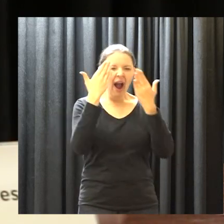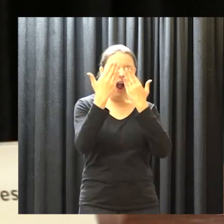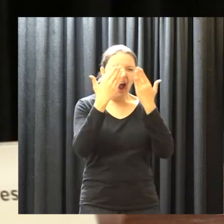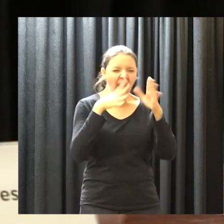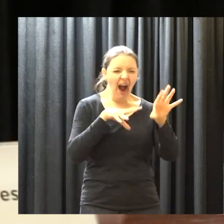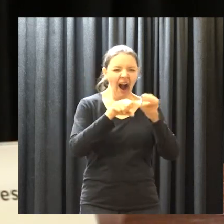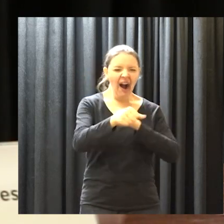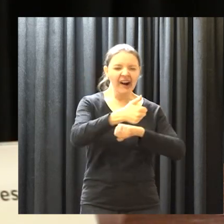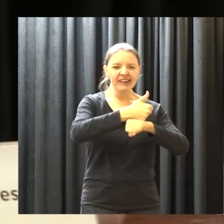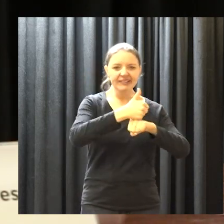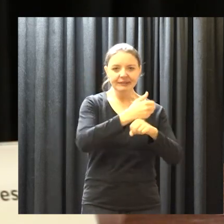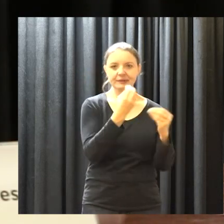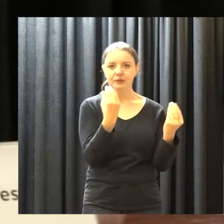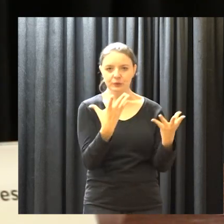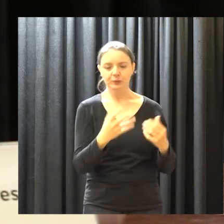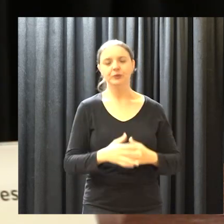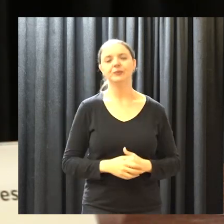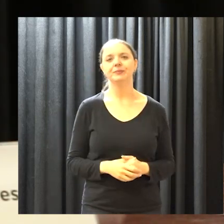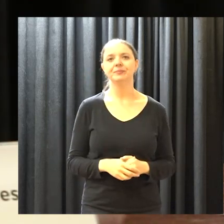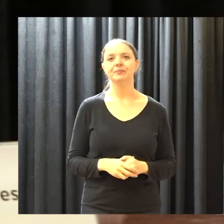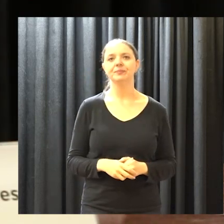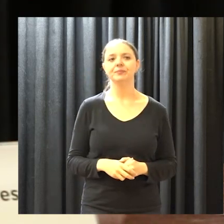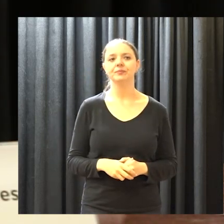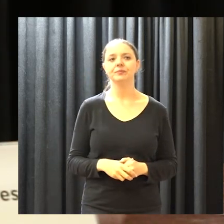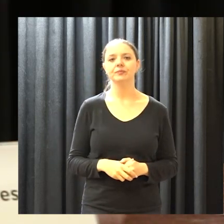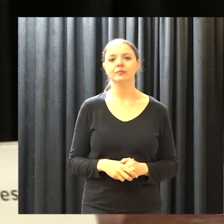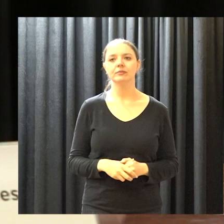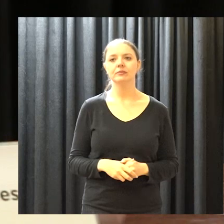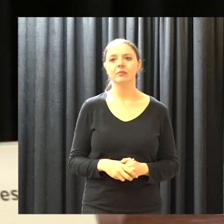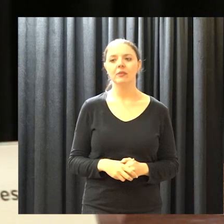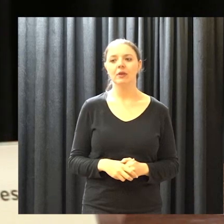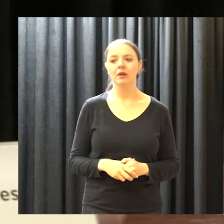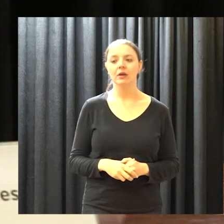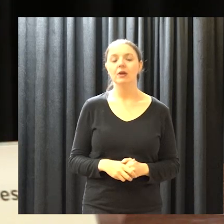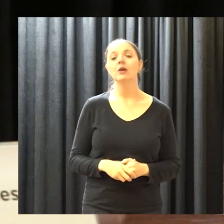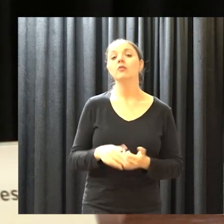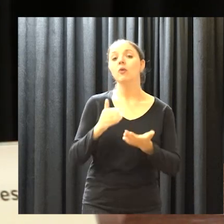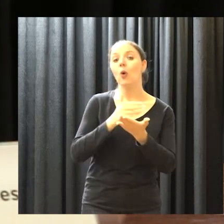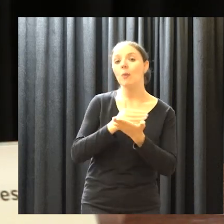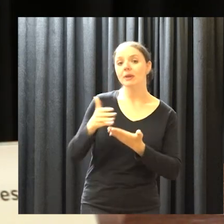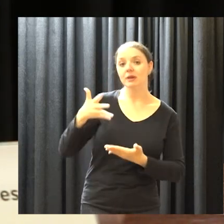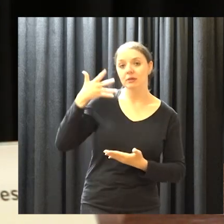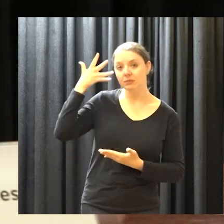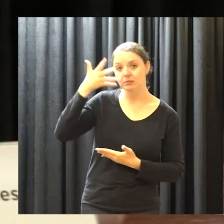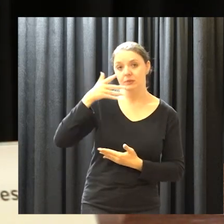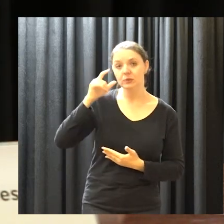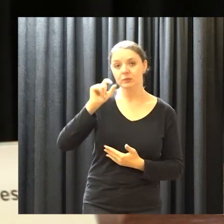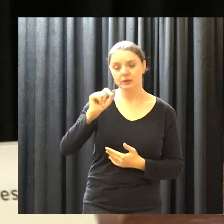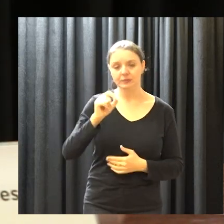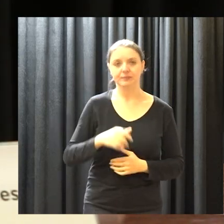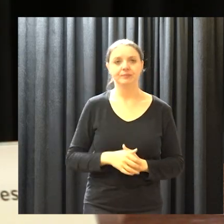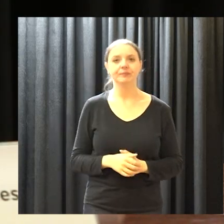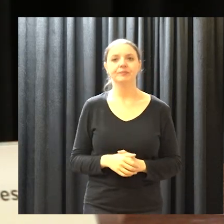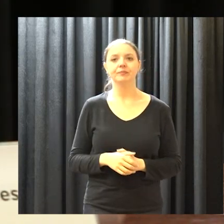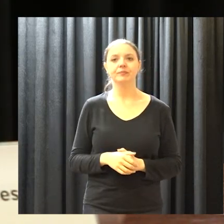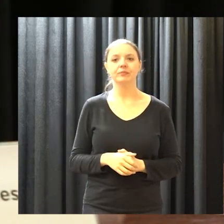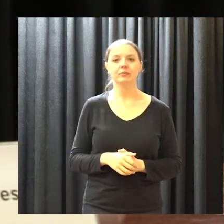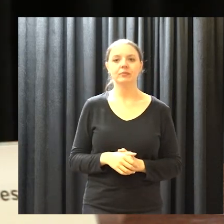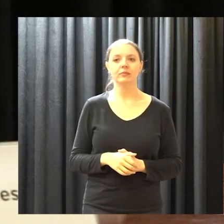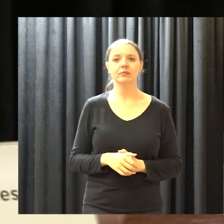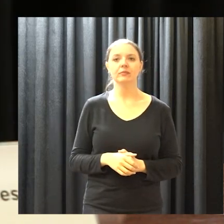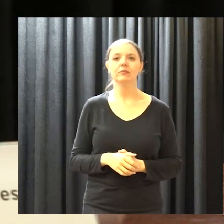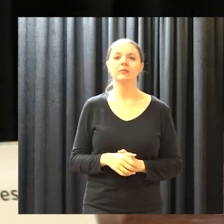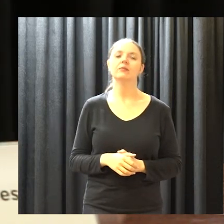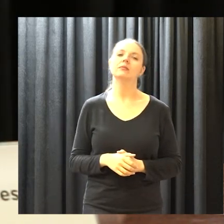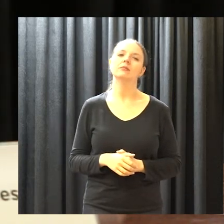Eu vou iniciar também, né, essa fala com um princípio fundamental de um campo que se chama Disability Justice, mas